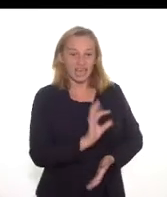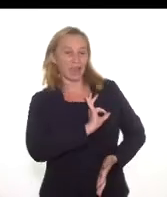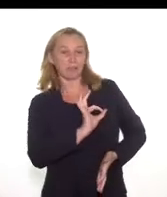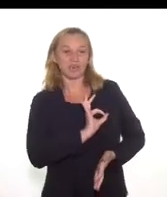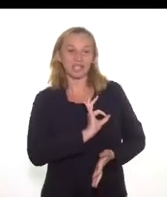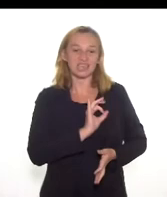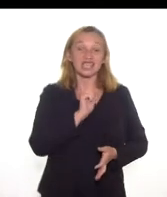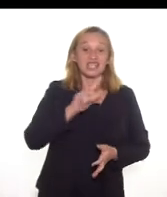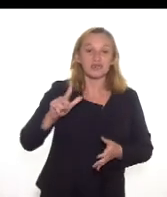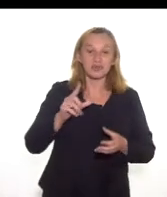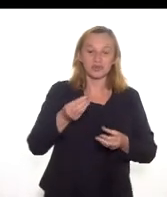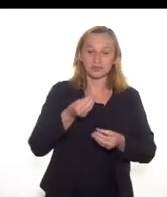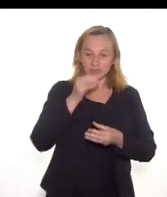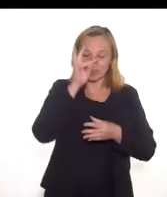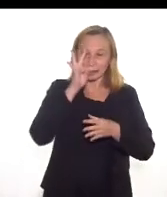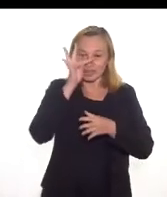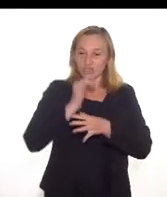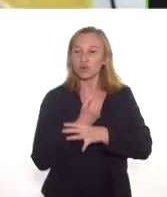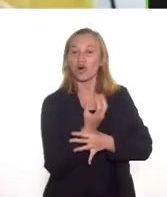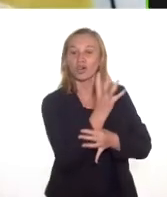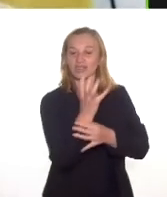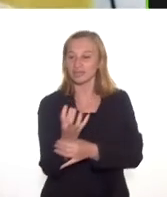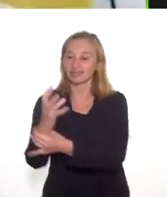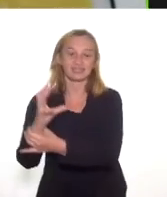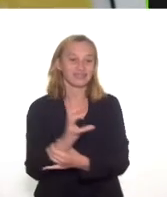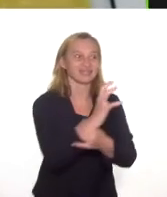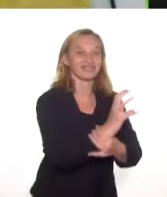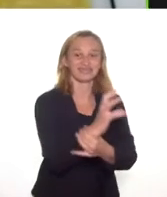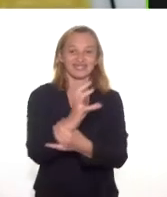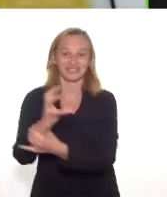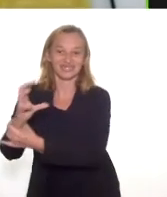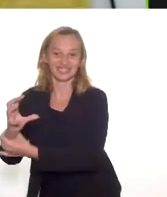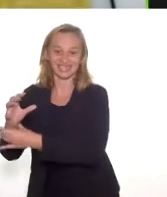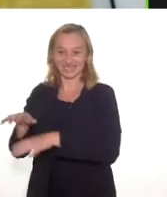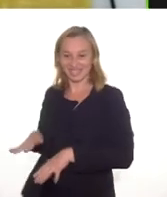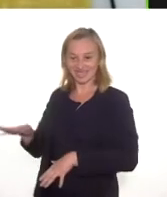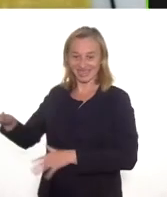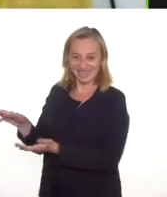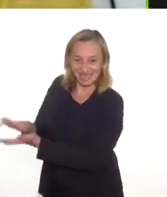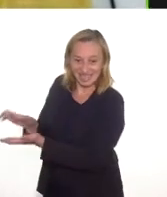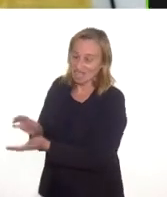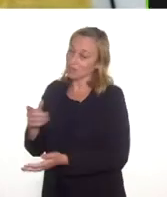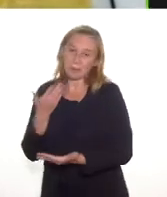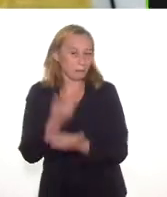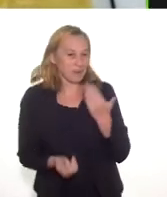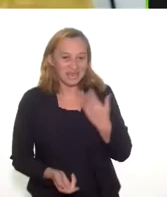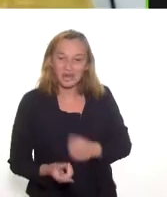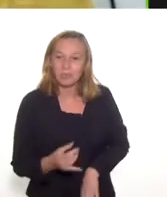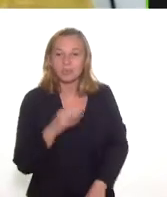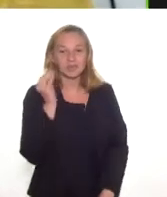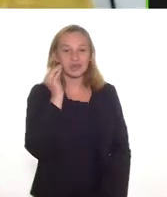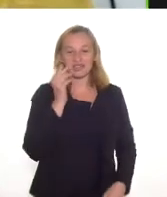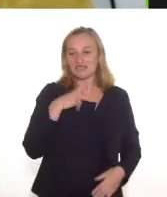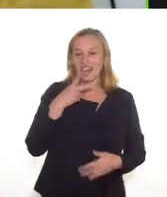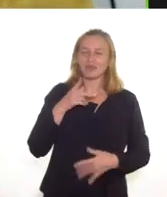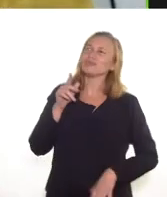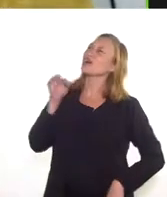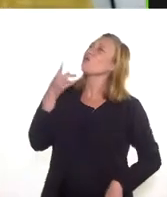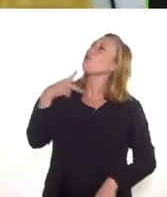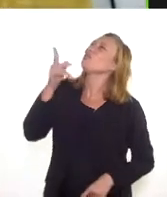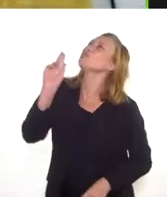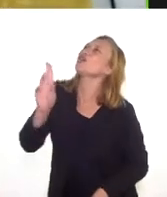Civil distribuísse rosas no Jacarezinho? E aí eu não posso perder a oportunidade também de falar num tal de... Como é que é o nome dele?